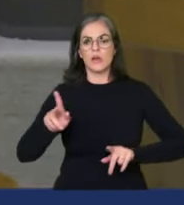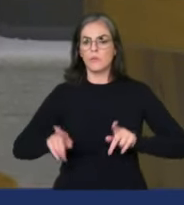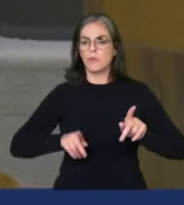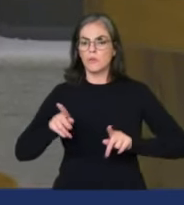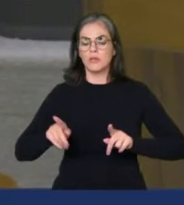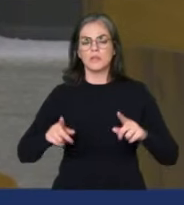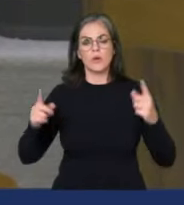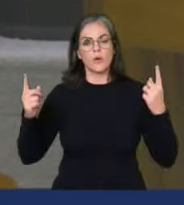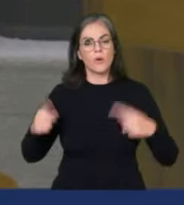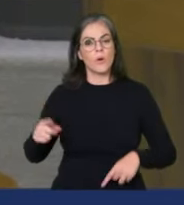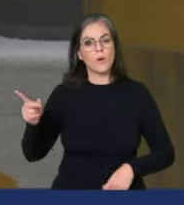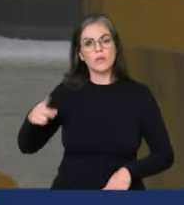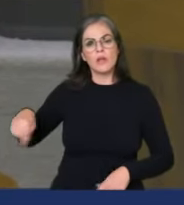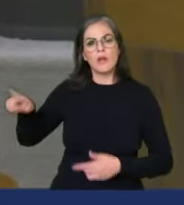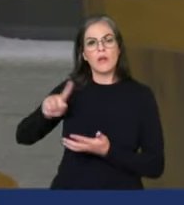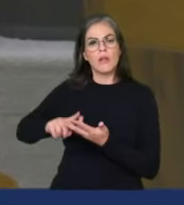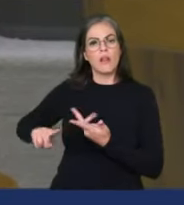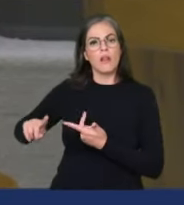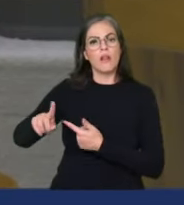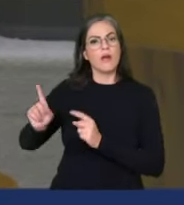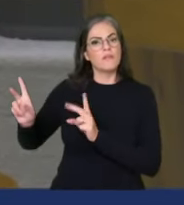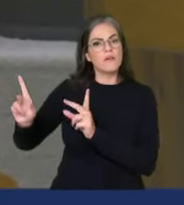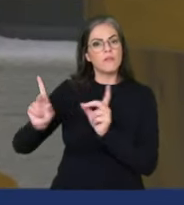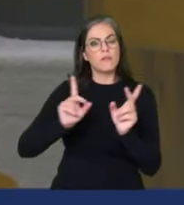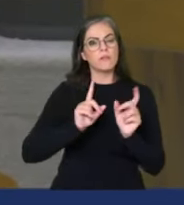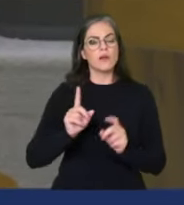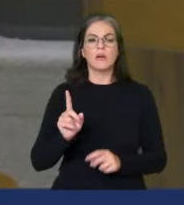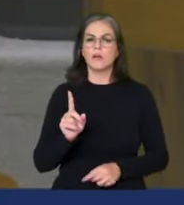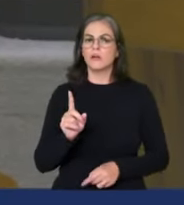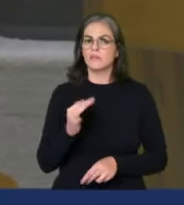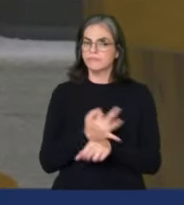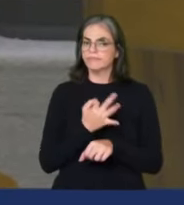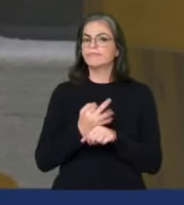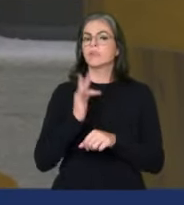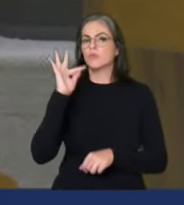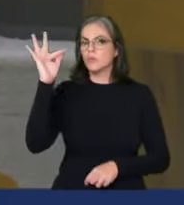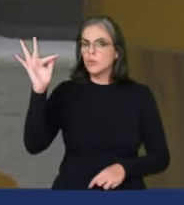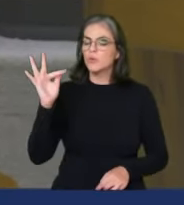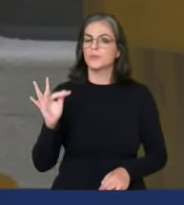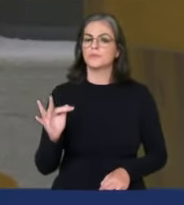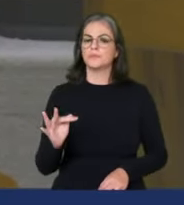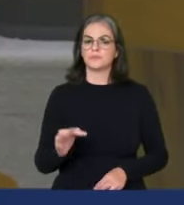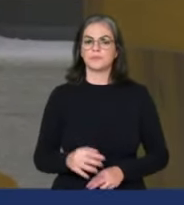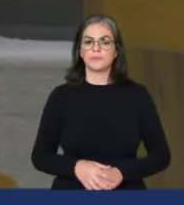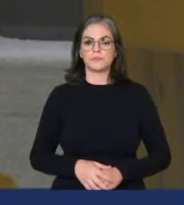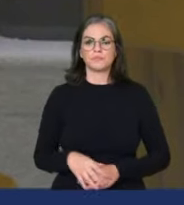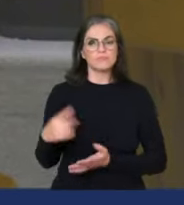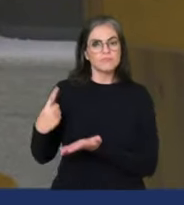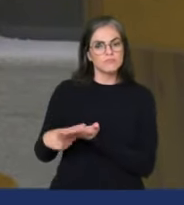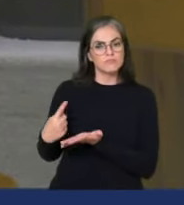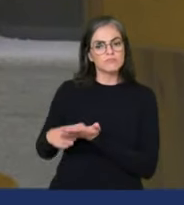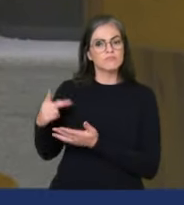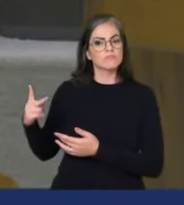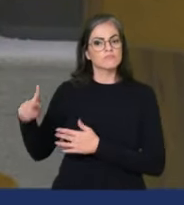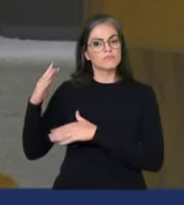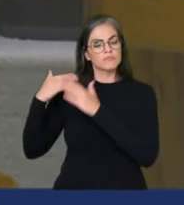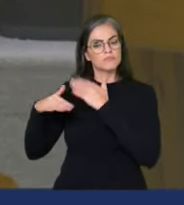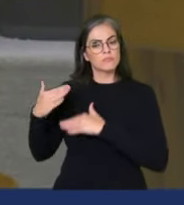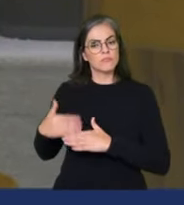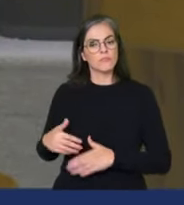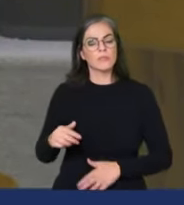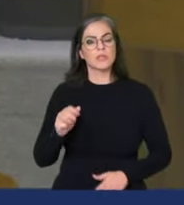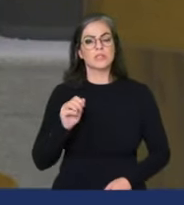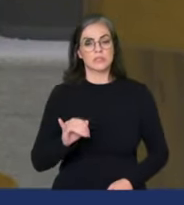tipo de entreguismo para não pagarem a conta. E é uma agenda retrógrada. Por quê? Se o Brasil caminha